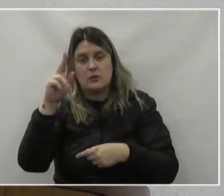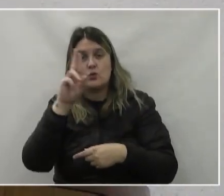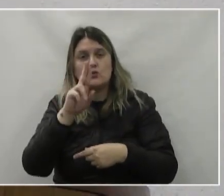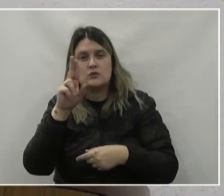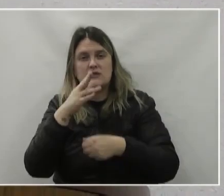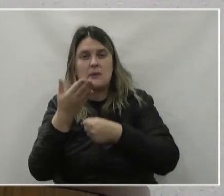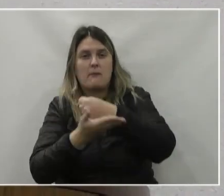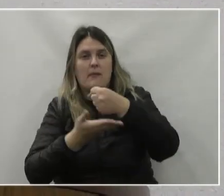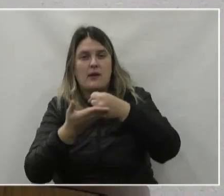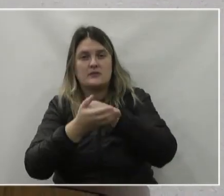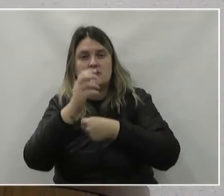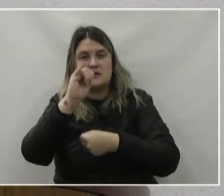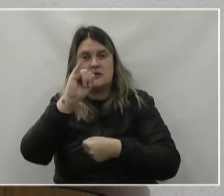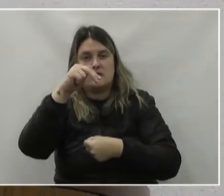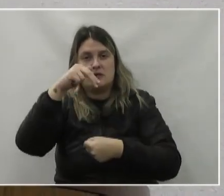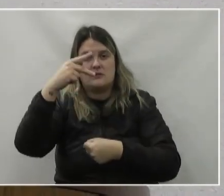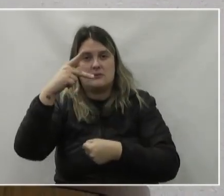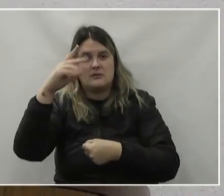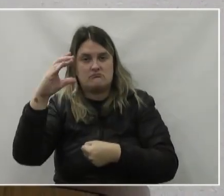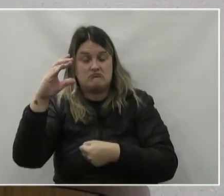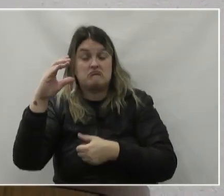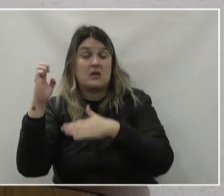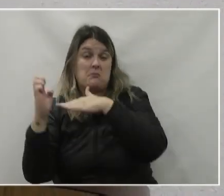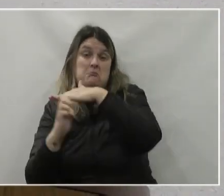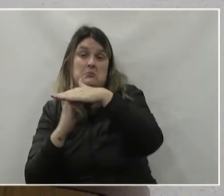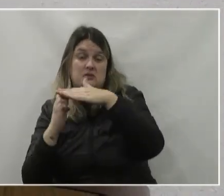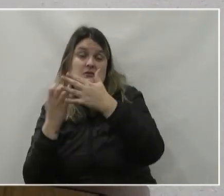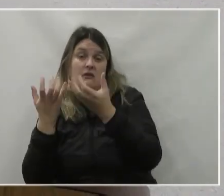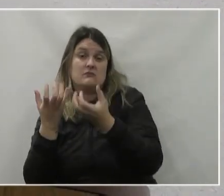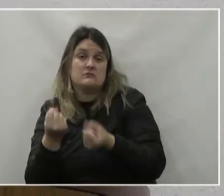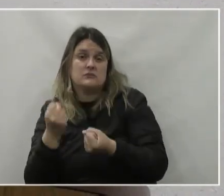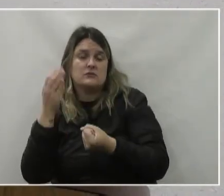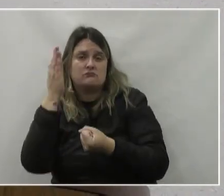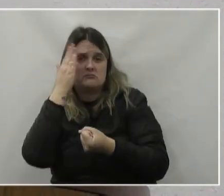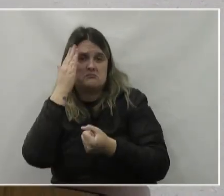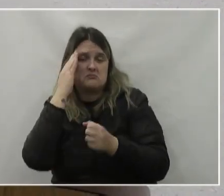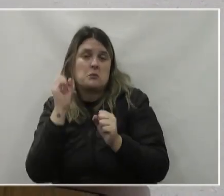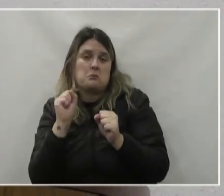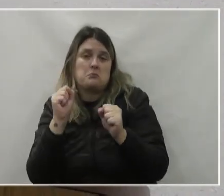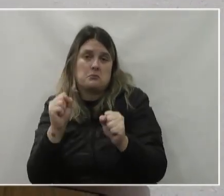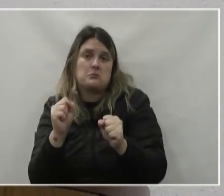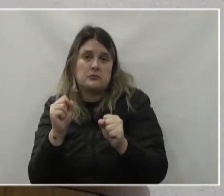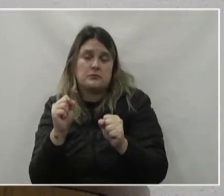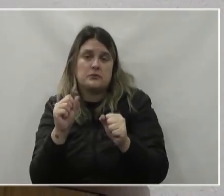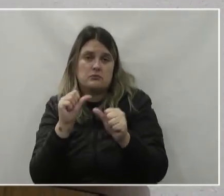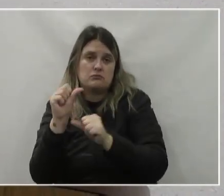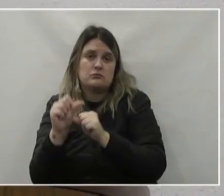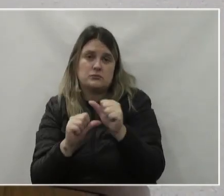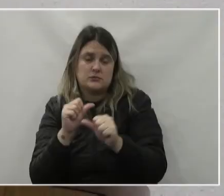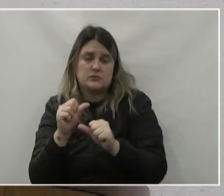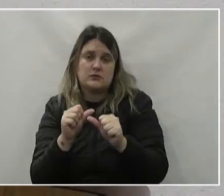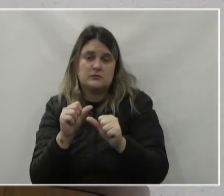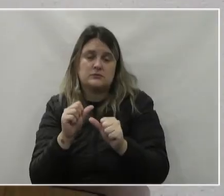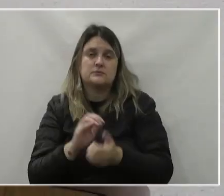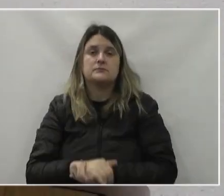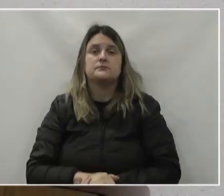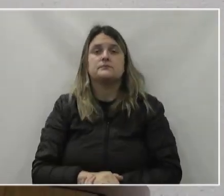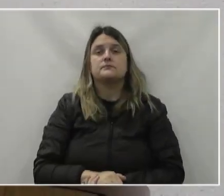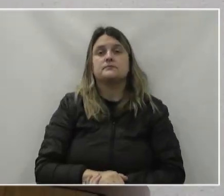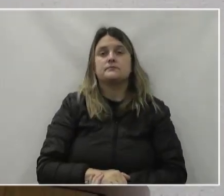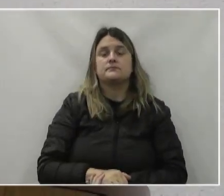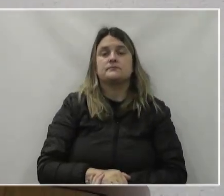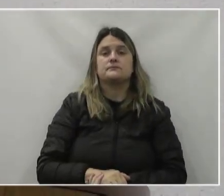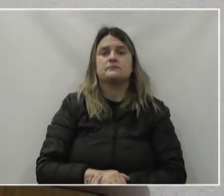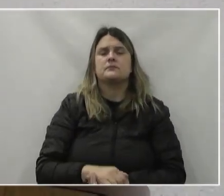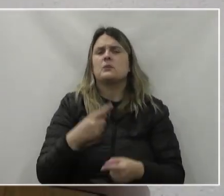INPC. A empresa, então, entendeu que seria possível, é uma condição possível.